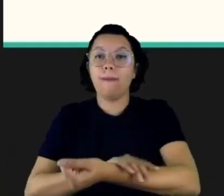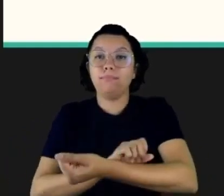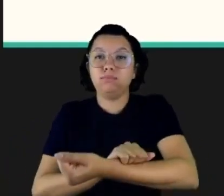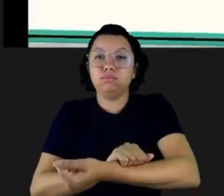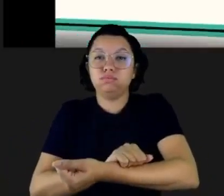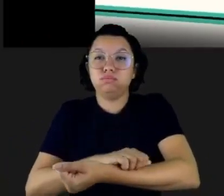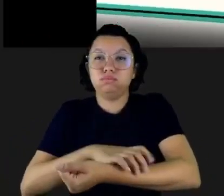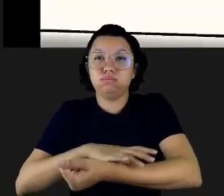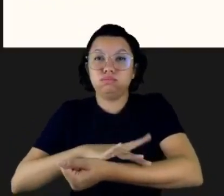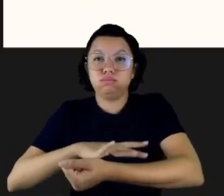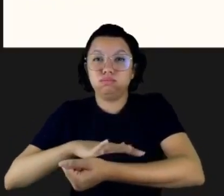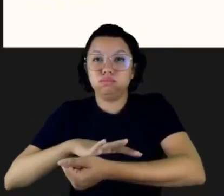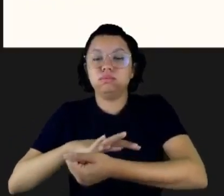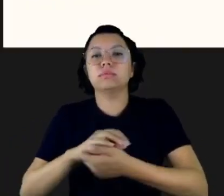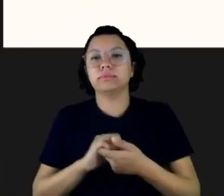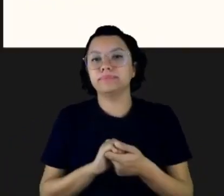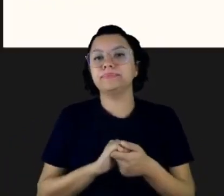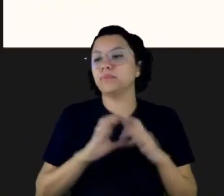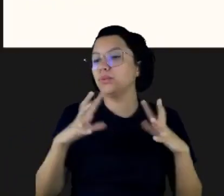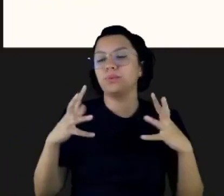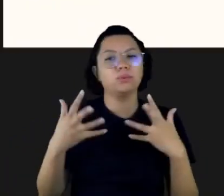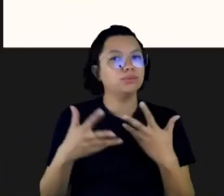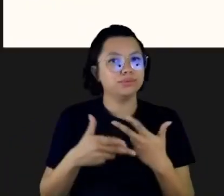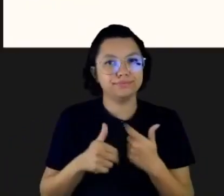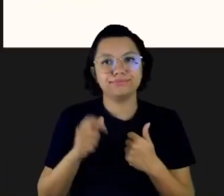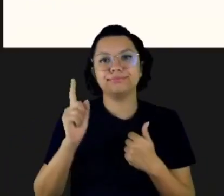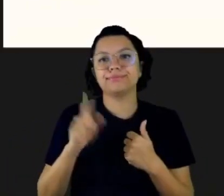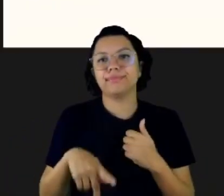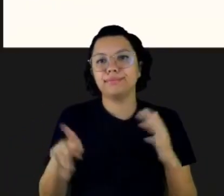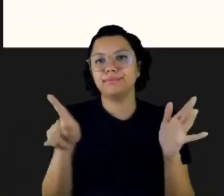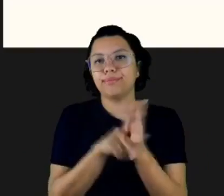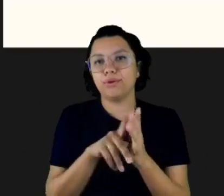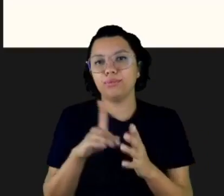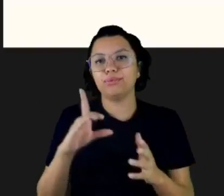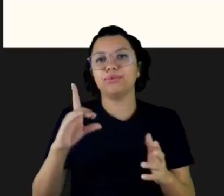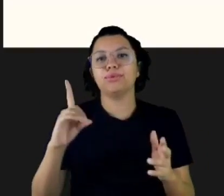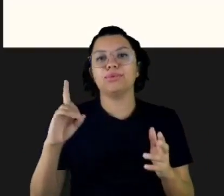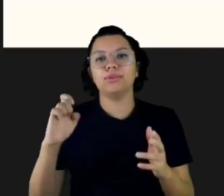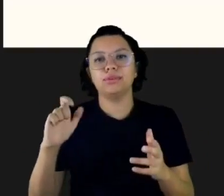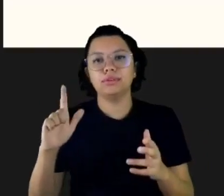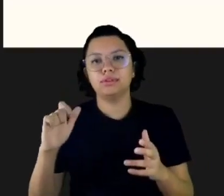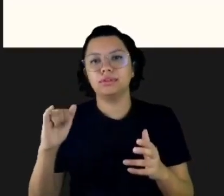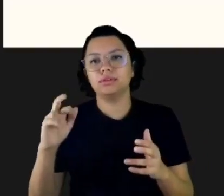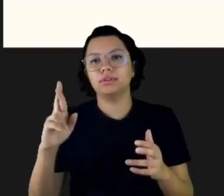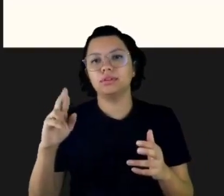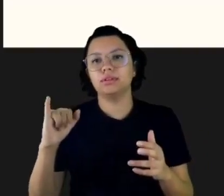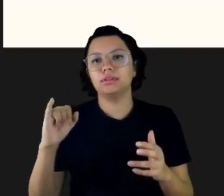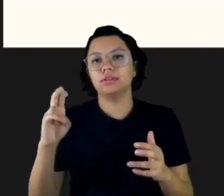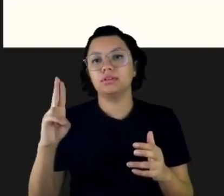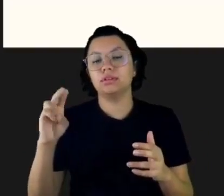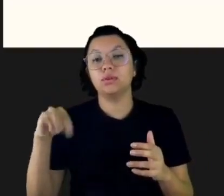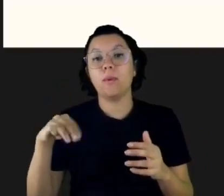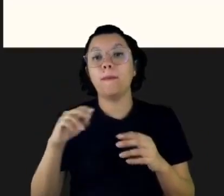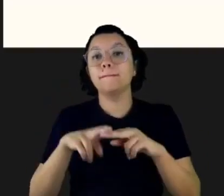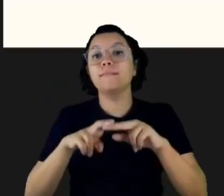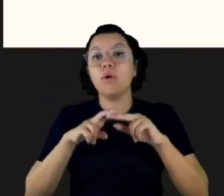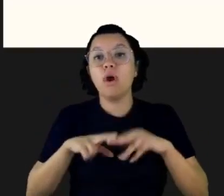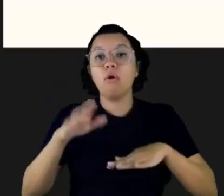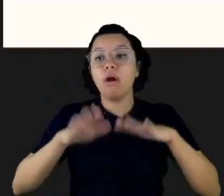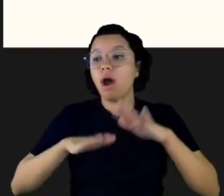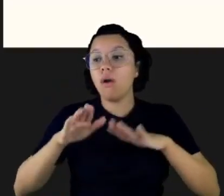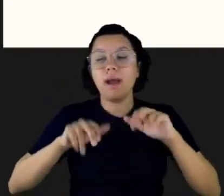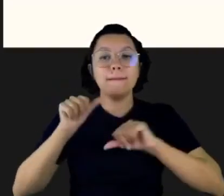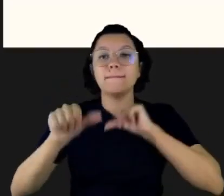tudo isso é um quadro de delírio. Por isso que qualquer mudança súbita de